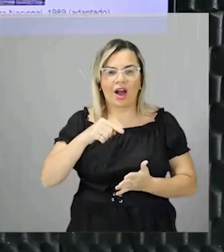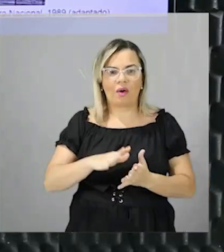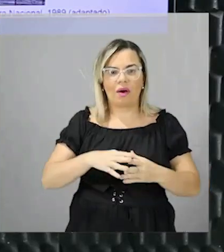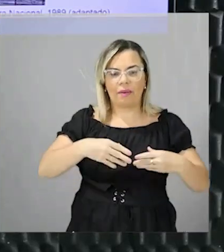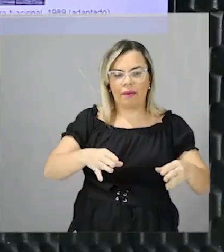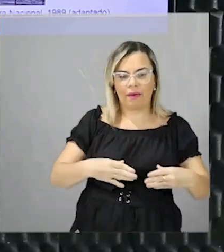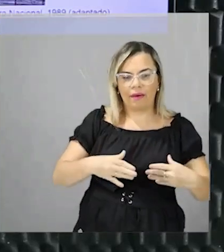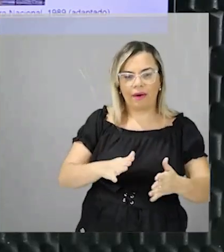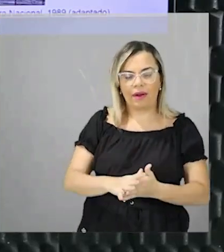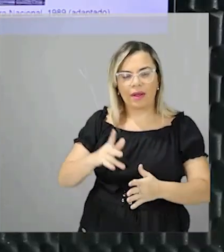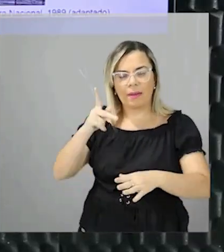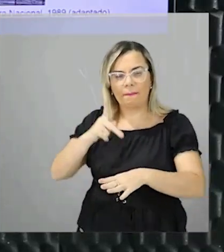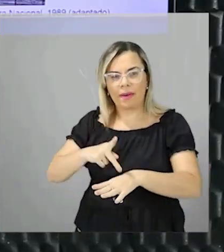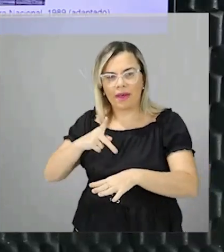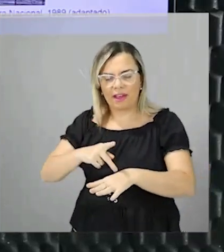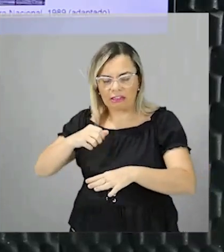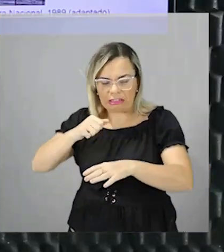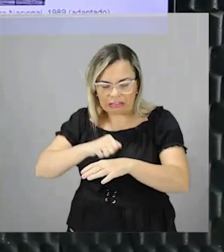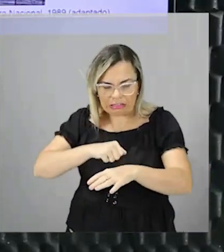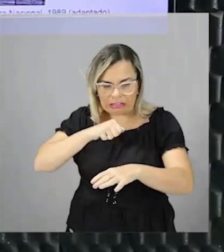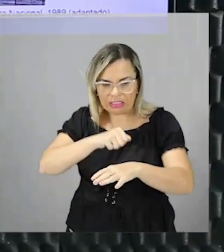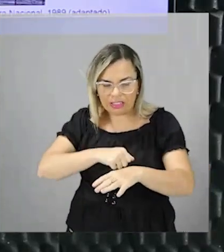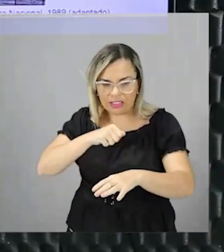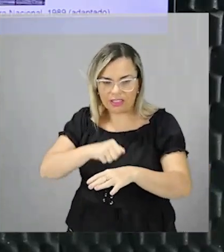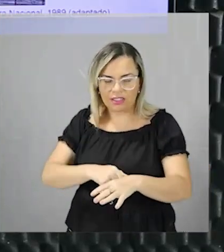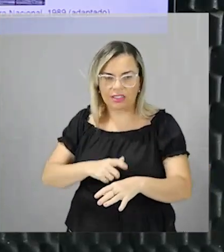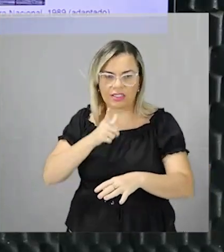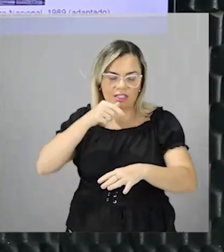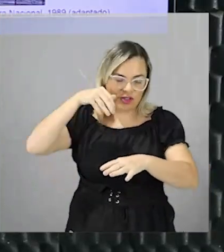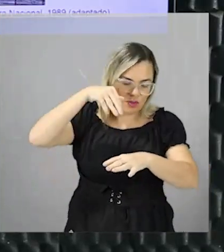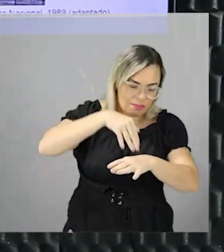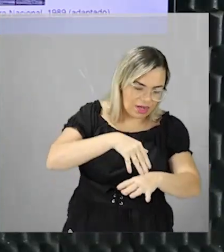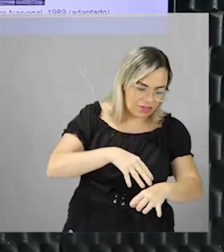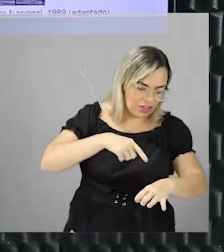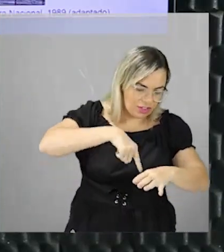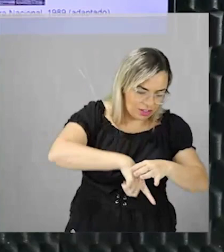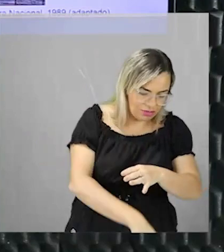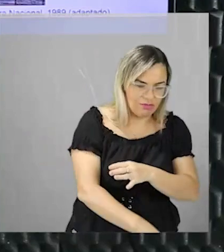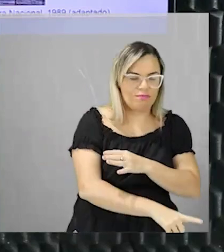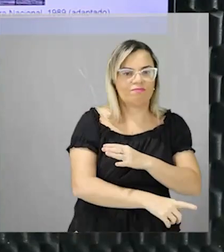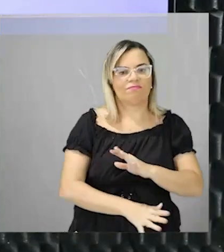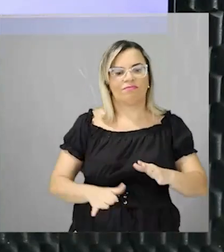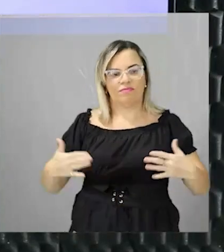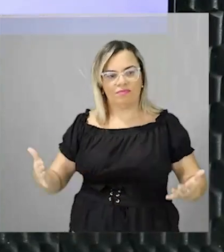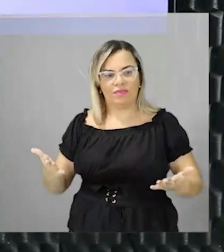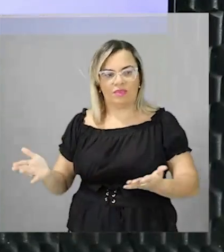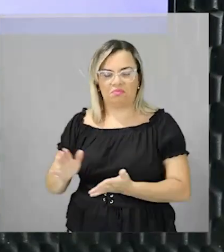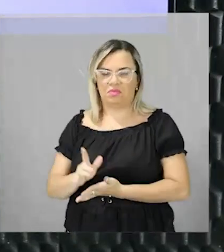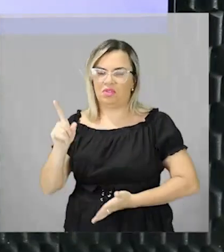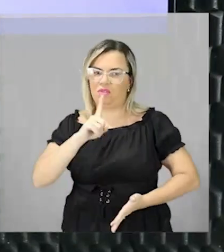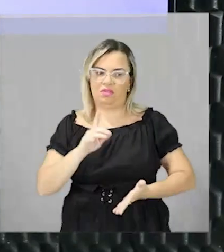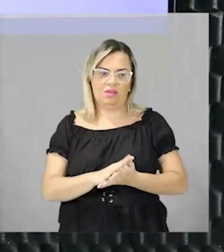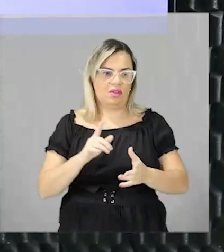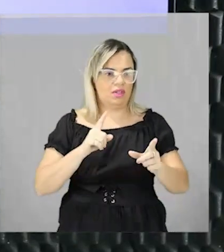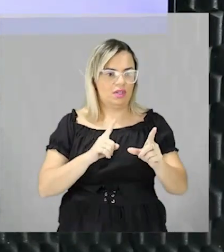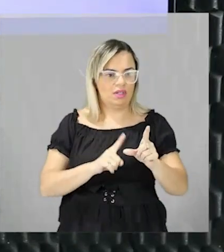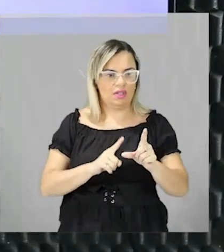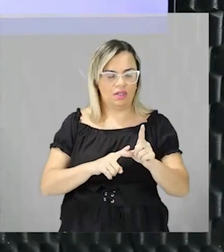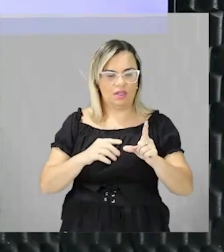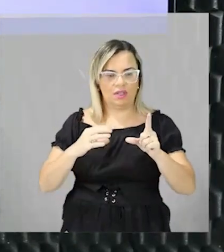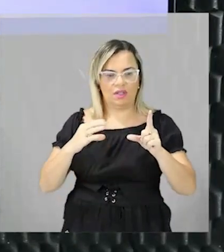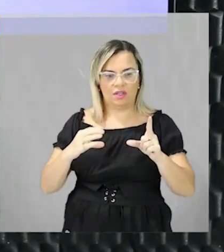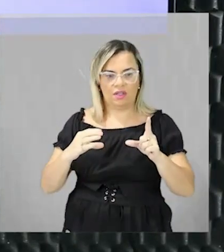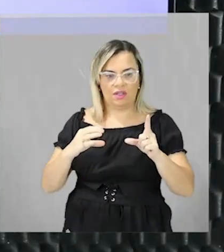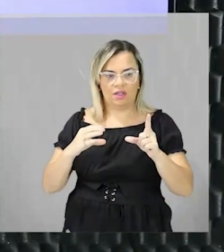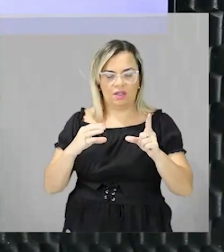Pois é isso que vai gerar esse processo aqui, tá certo? É a erosão da rocha, então não é essa cachoeira em si, já foi, né? Letra